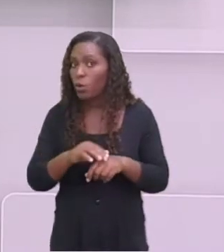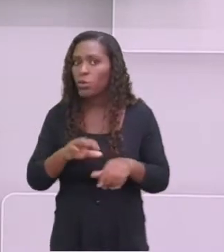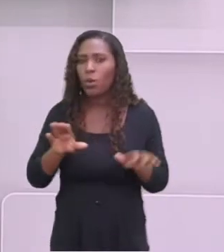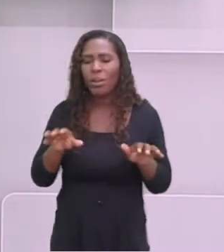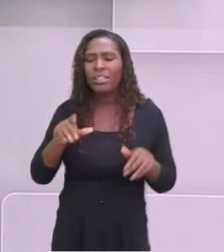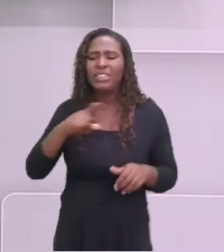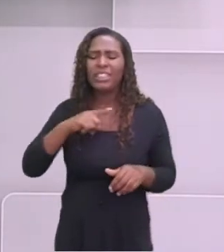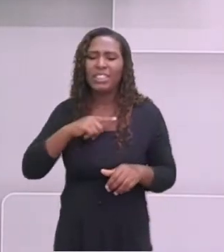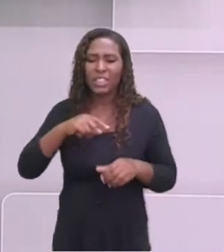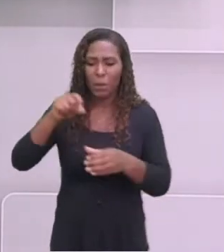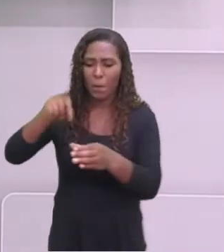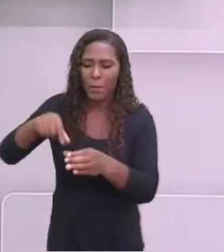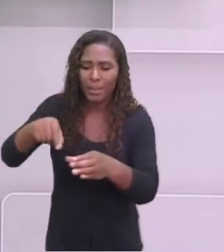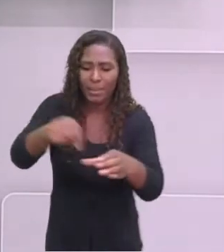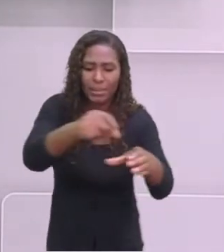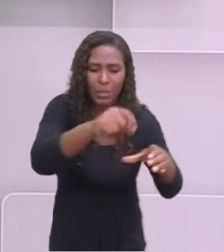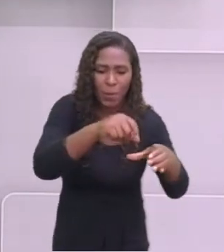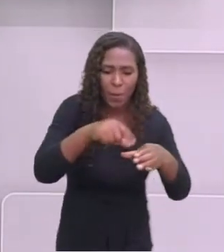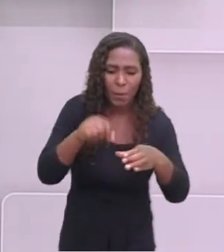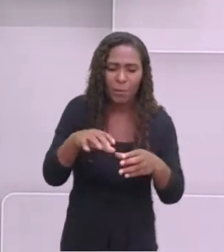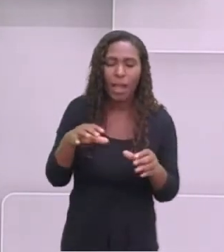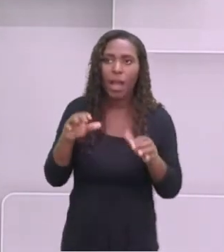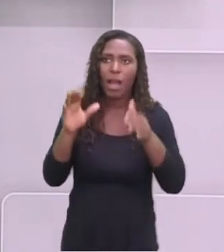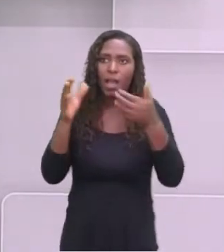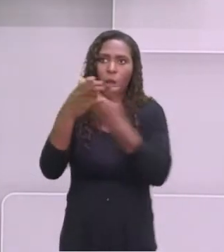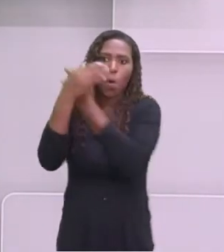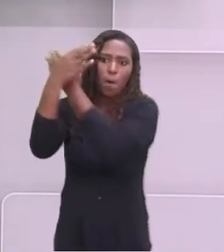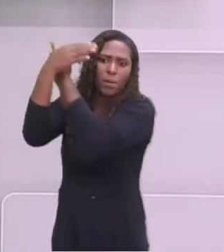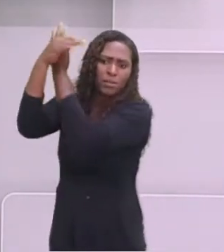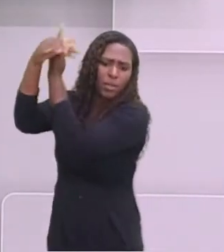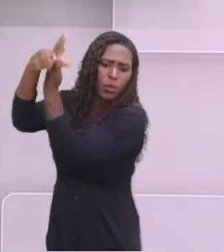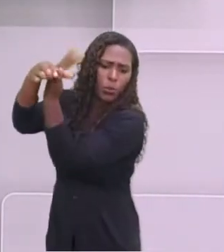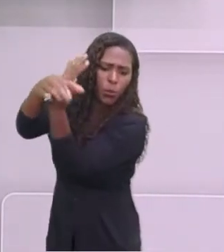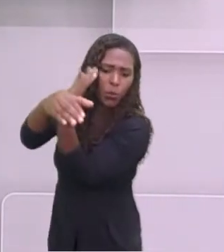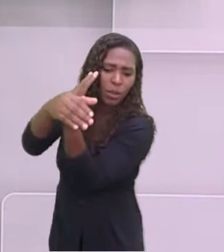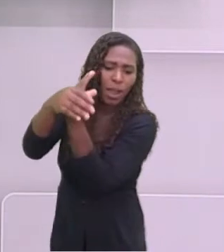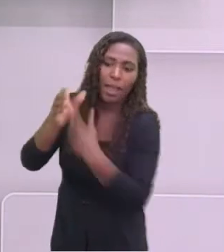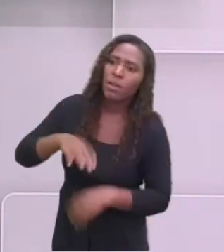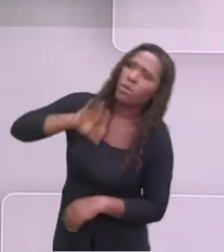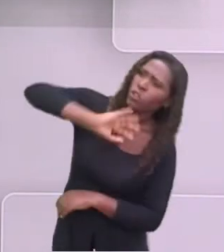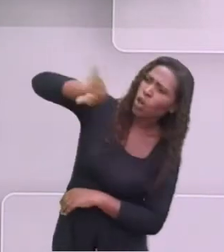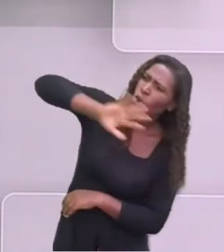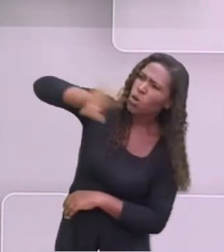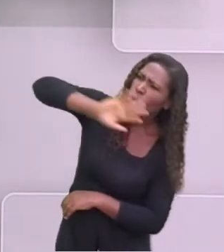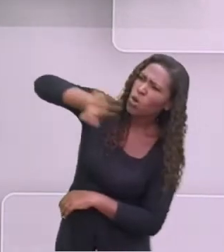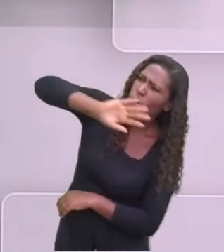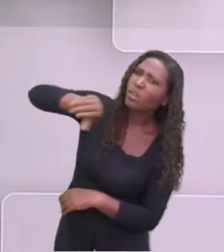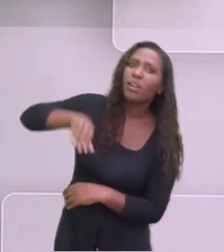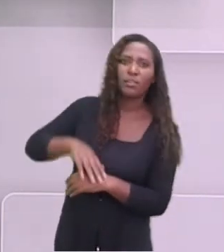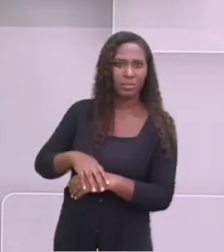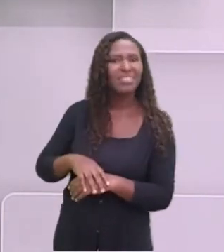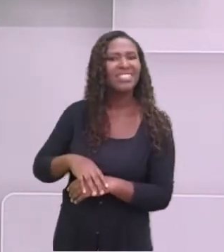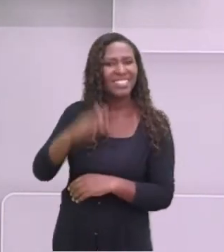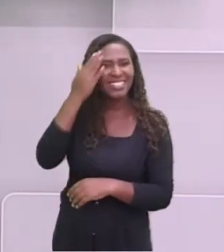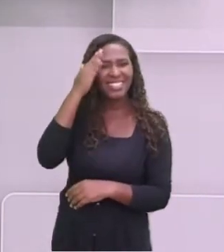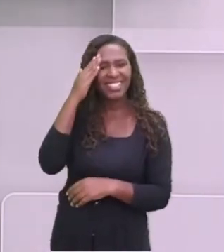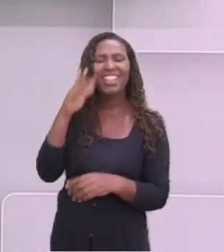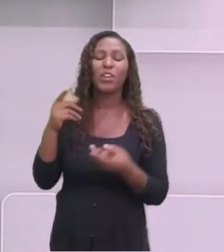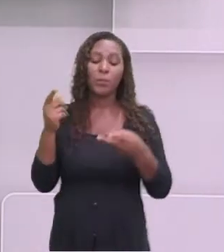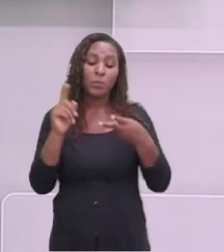das crianças novas. Já os homens adultos, eles faziam com